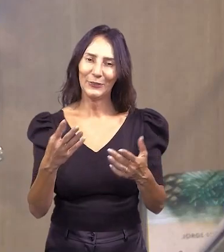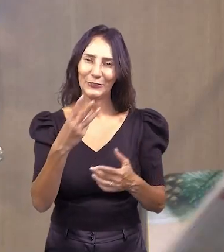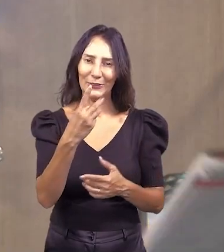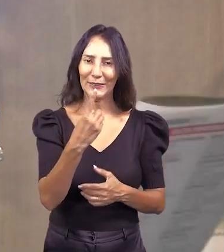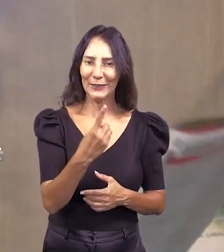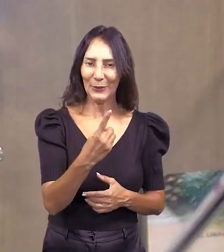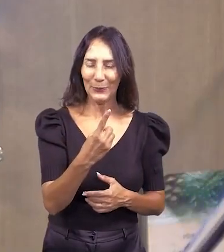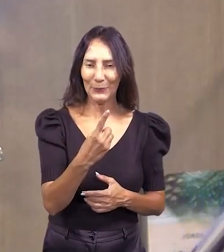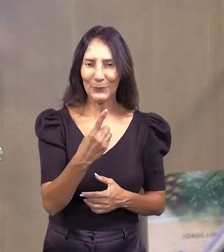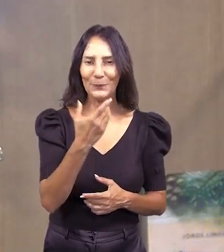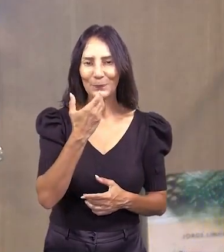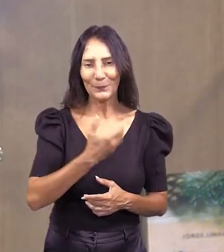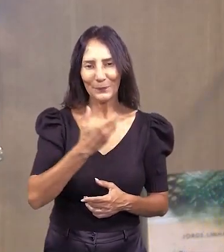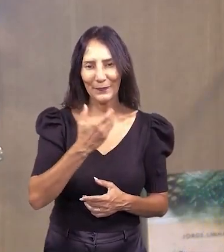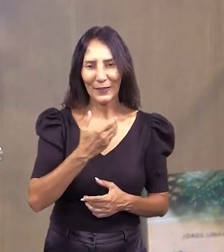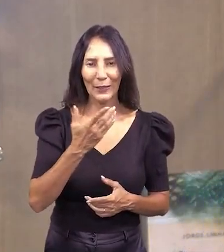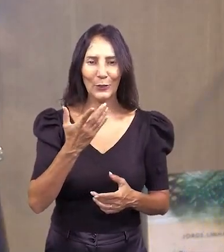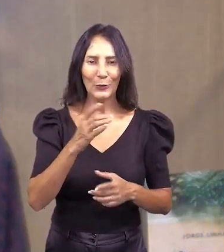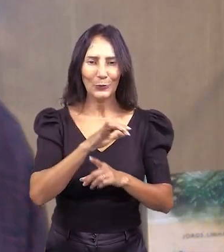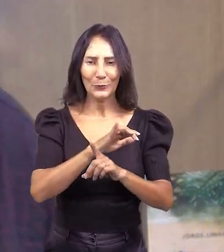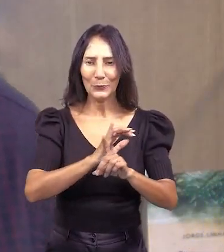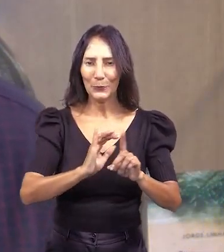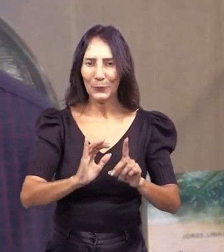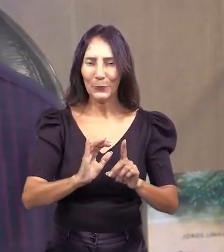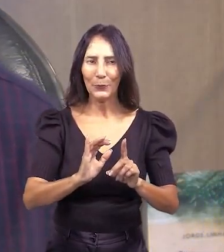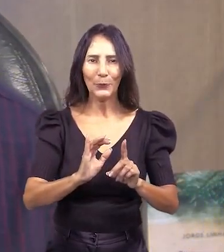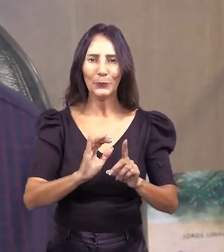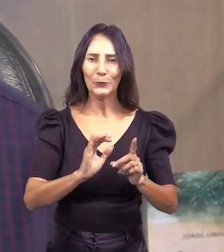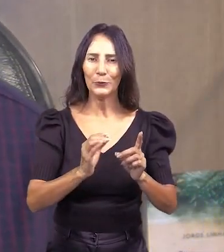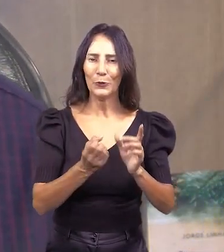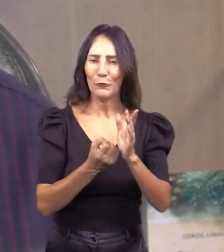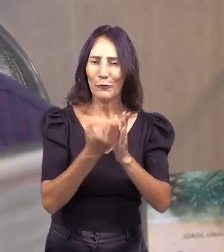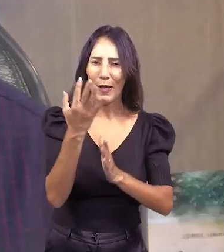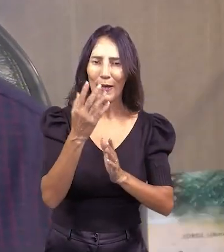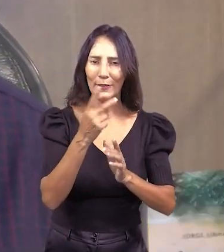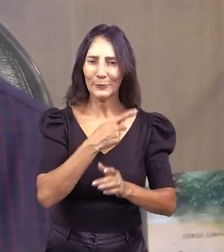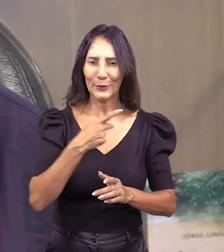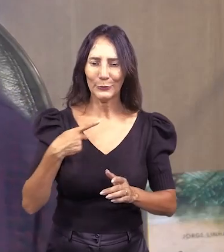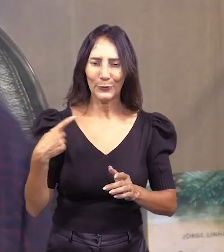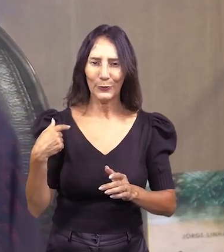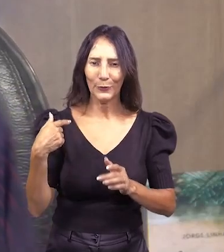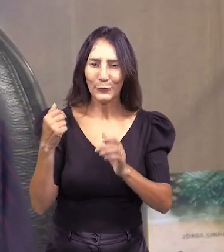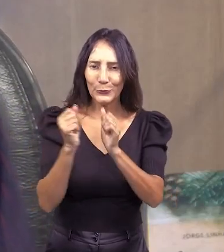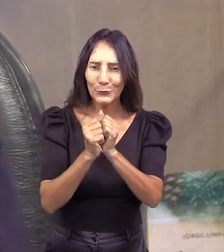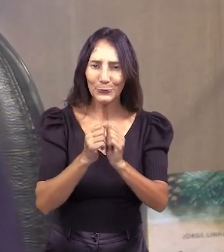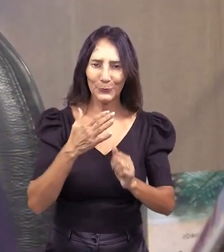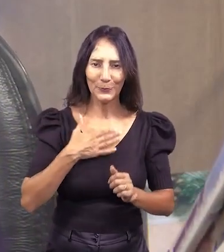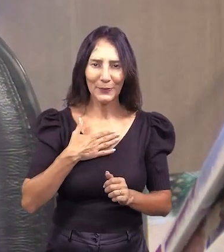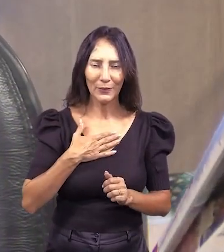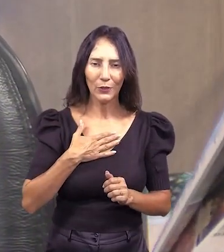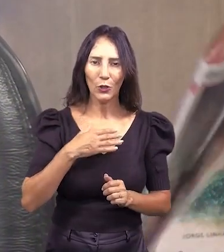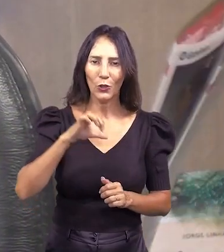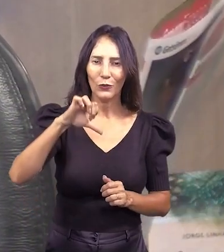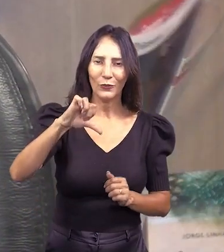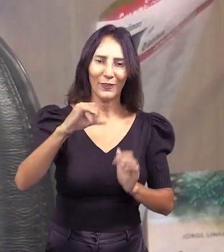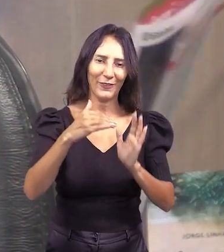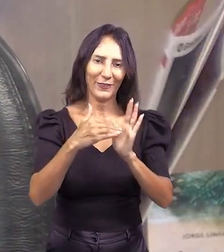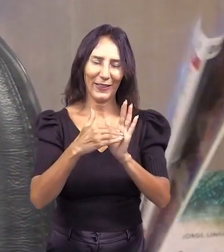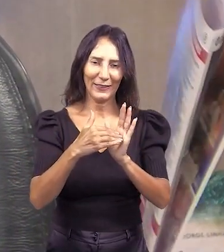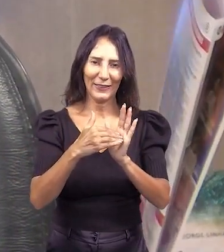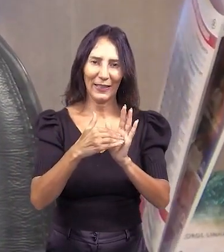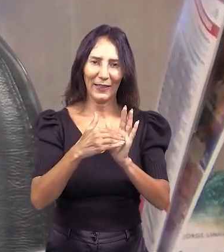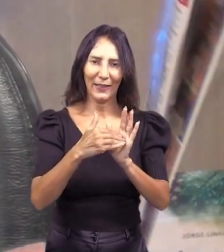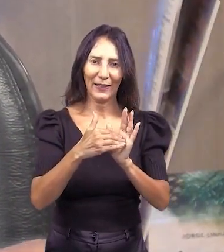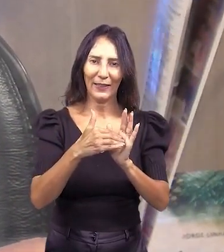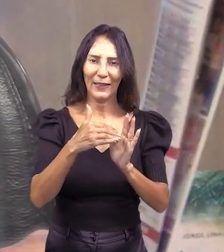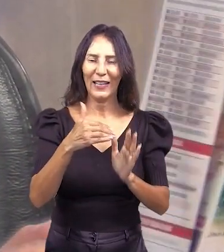31 um culto, todos assim com a presença minha, de outros pastores da igreja, de 9